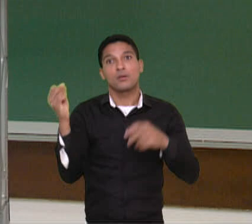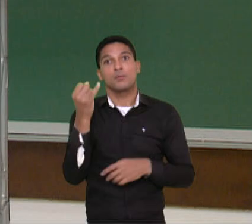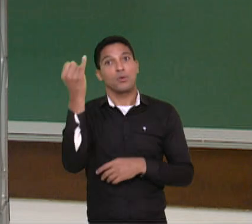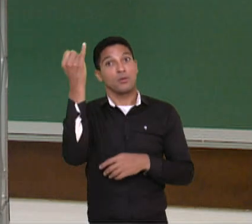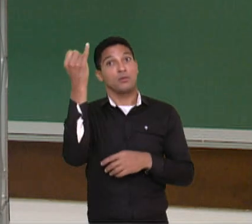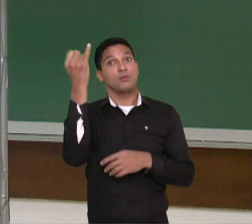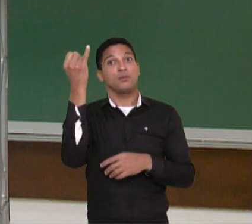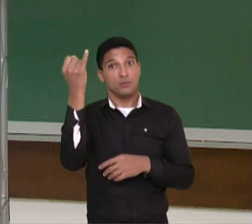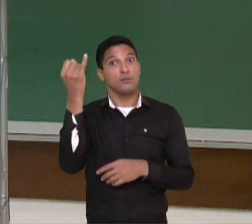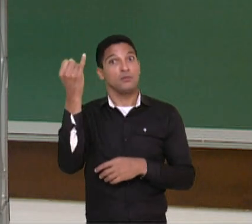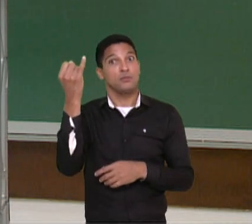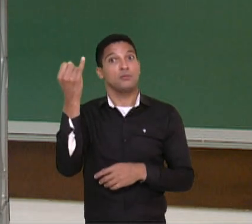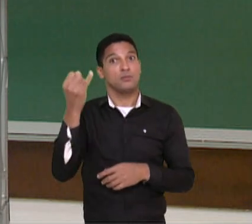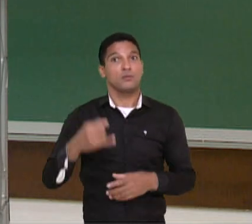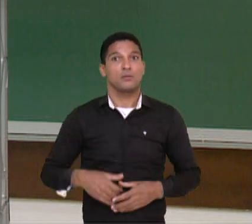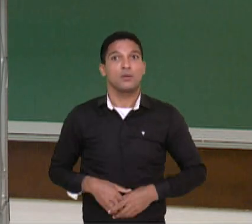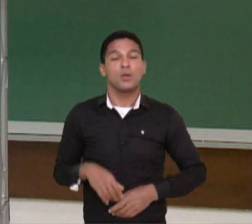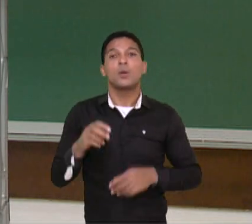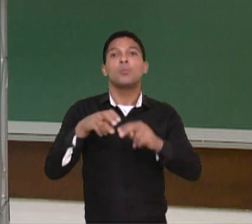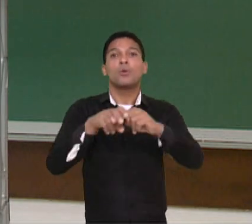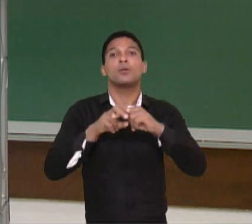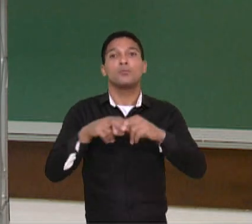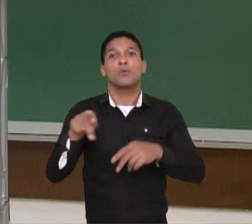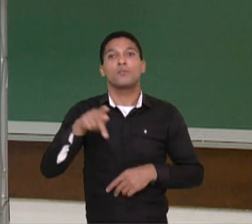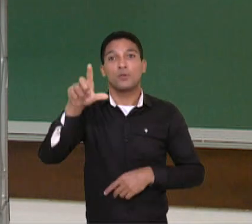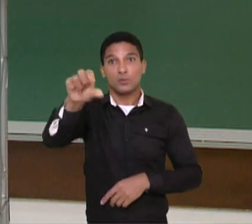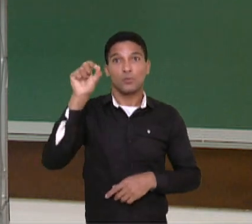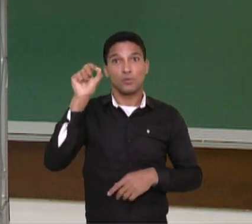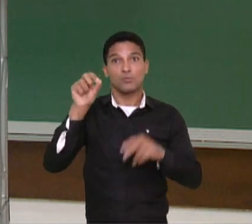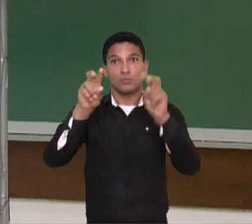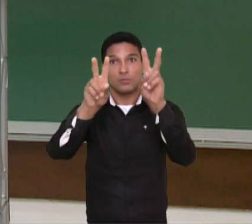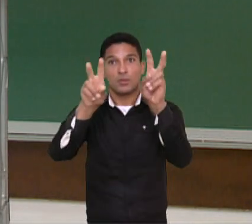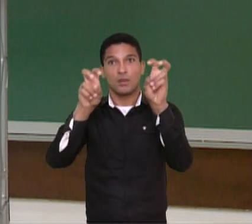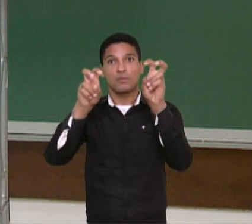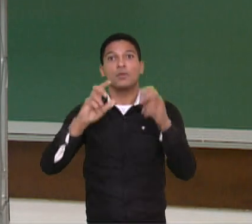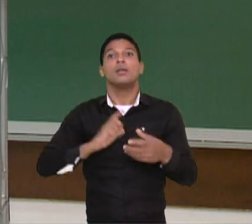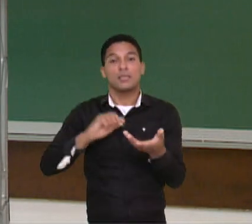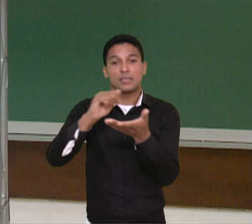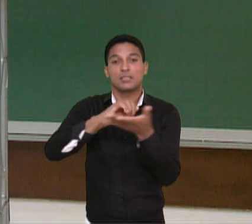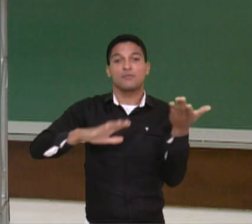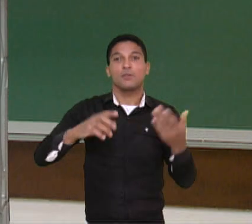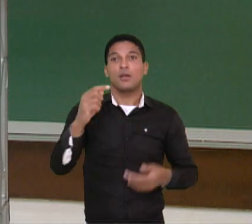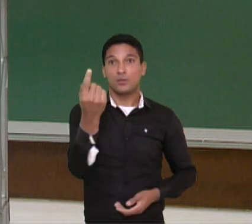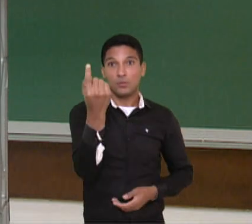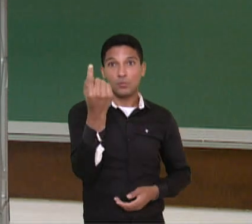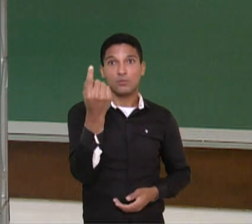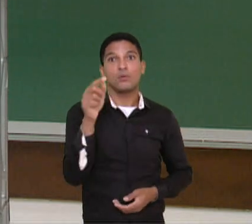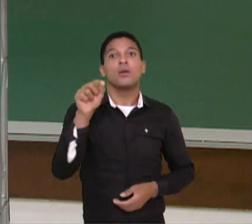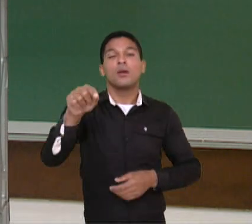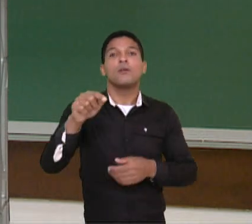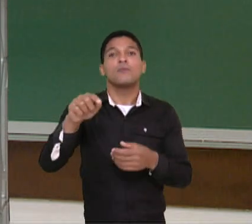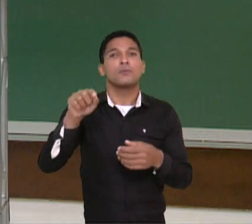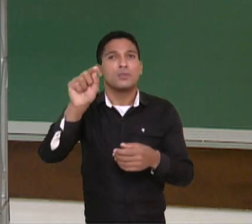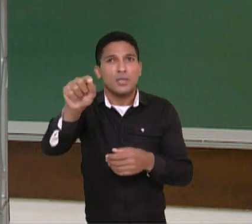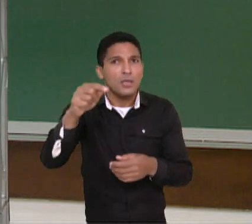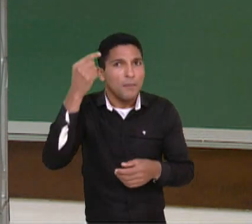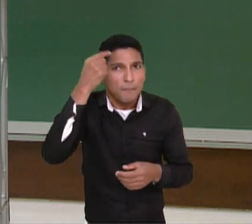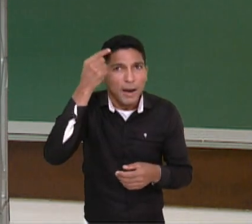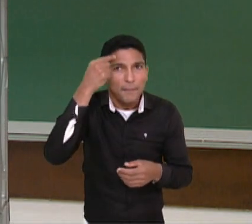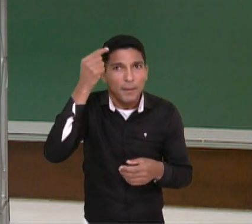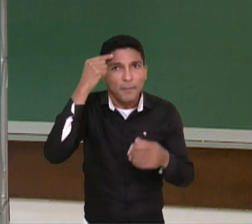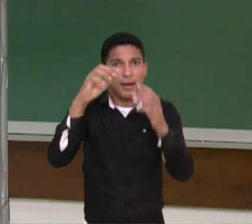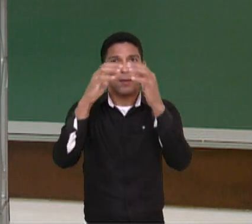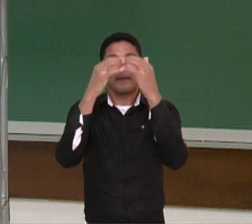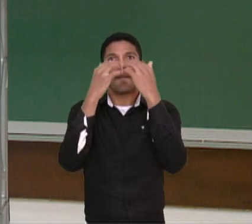isso que nós fizemos a escolha por esse tema, e agora vocês têm uma atividade 1, que é para a gente começar já quebrando a